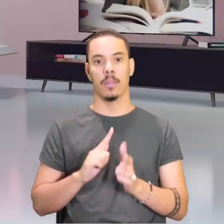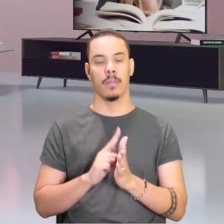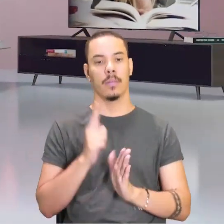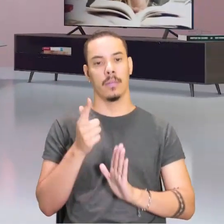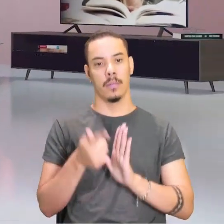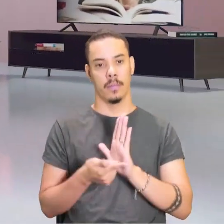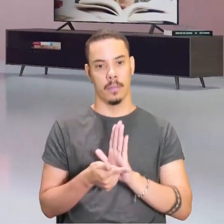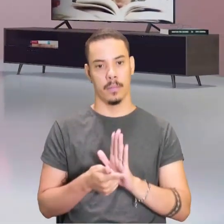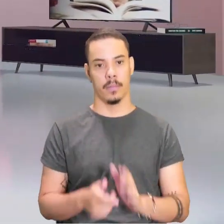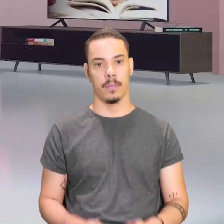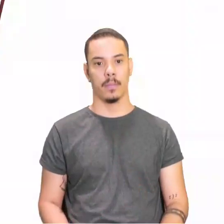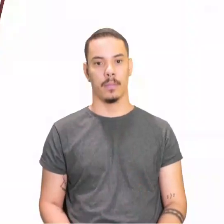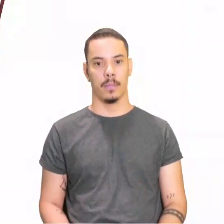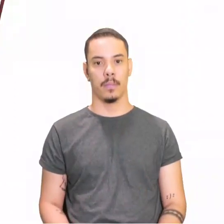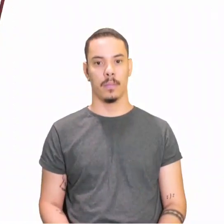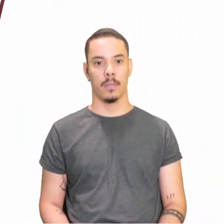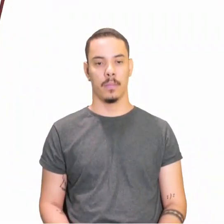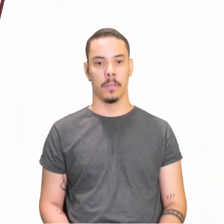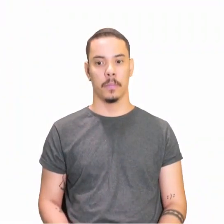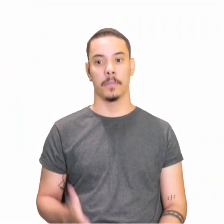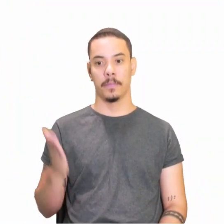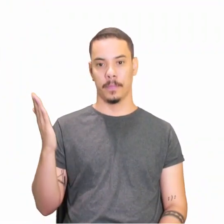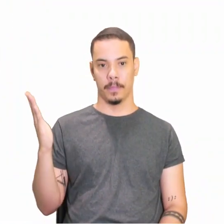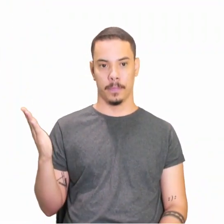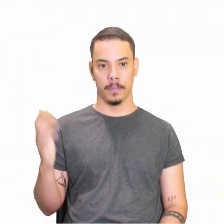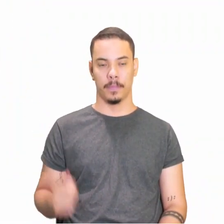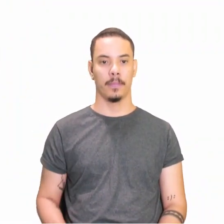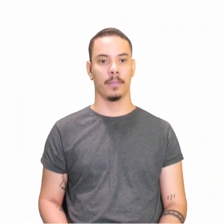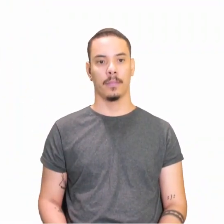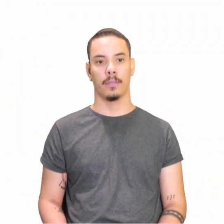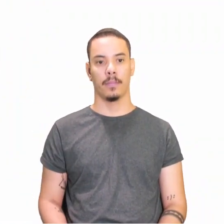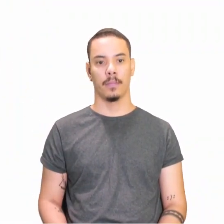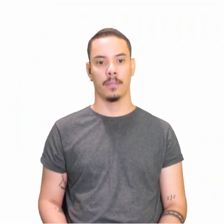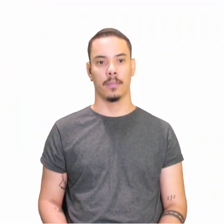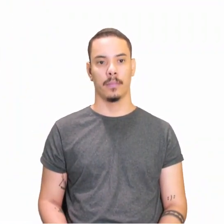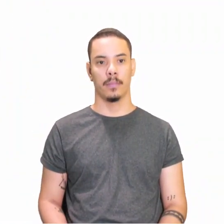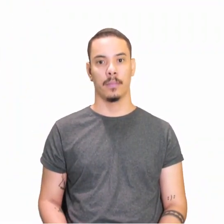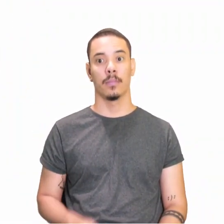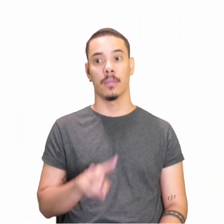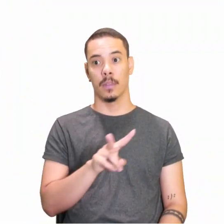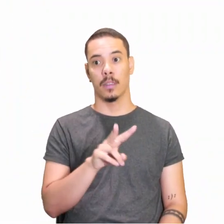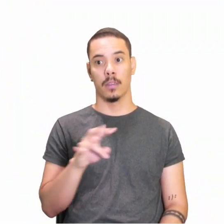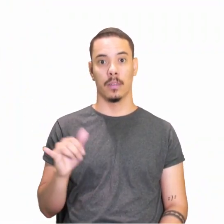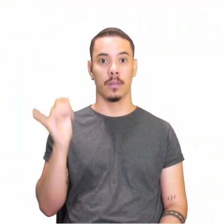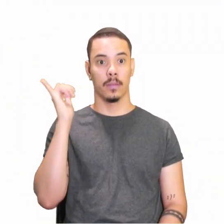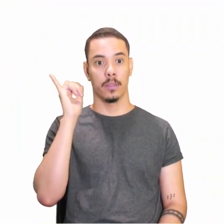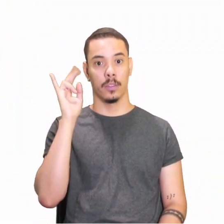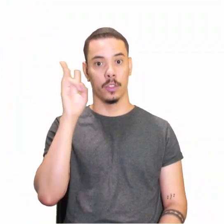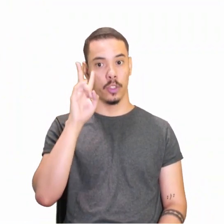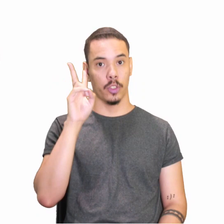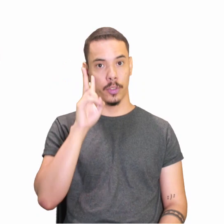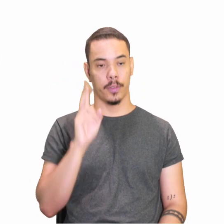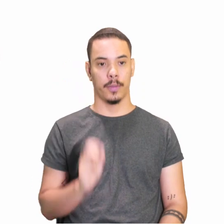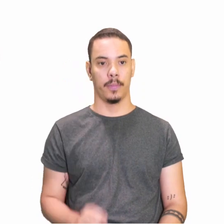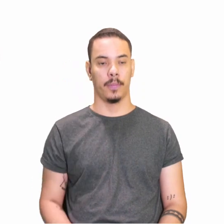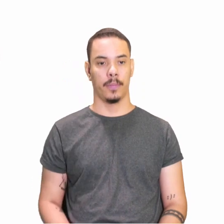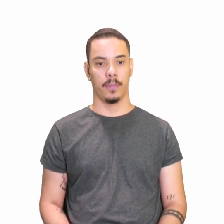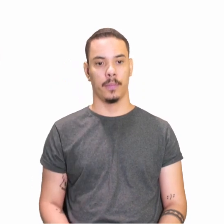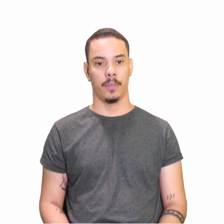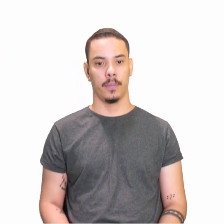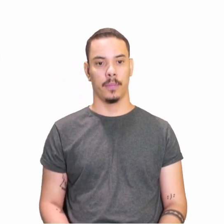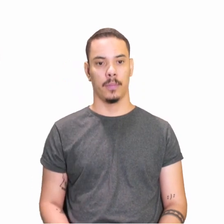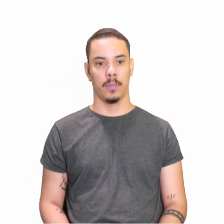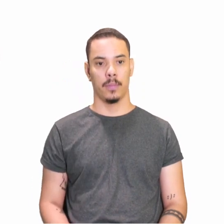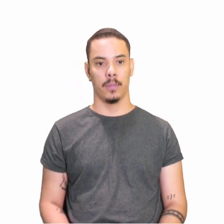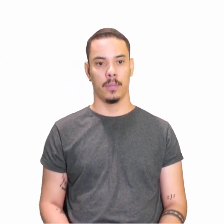Trabalhando Gênero, é isso aí, hora de produzir. Bom, você vai contar uma história, você terá